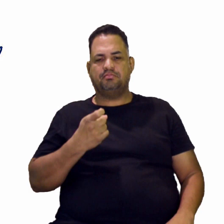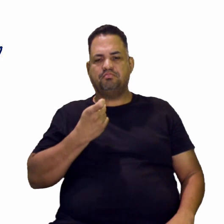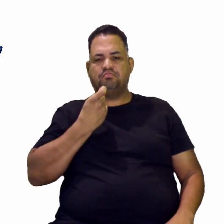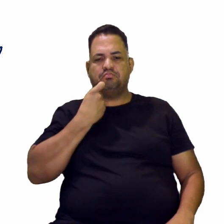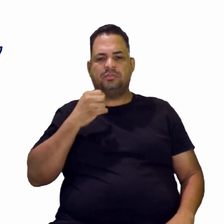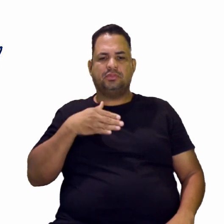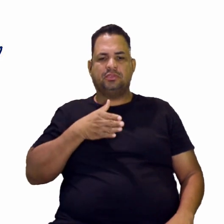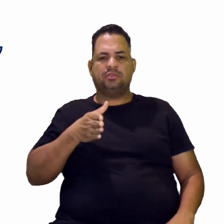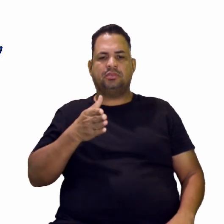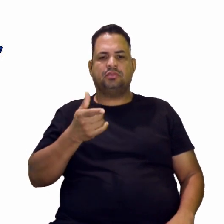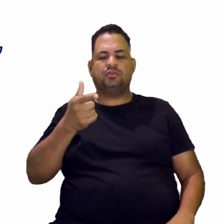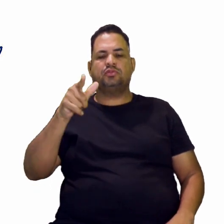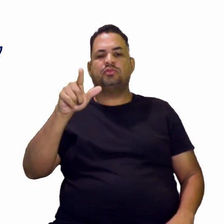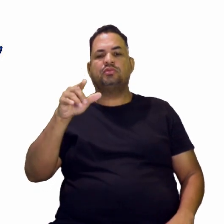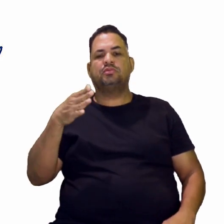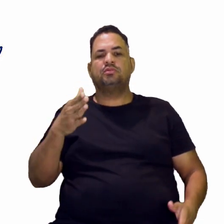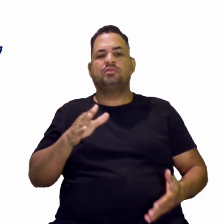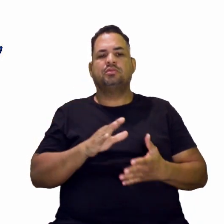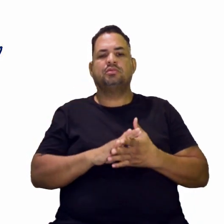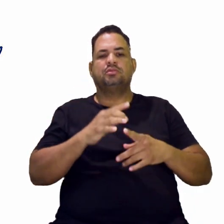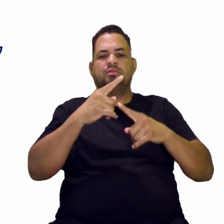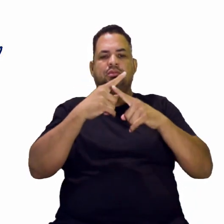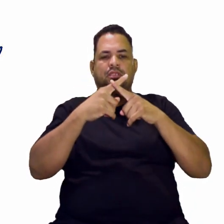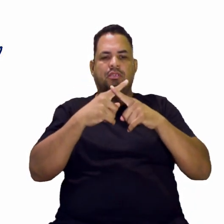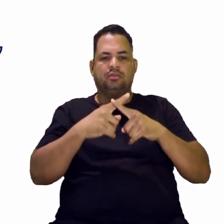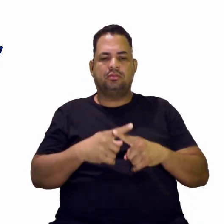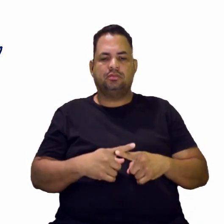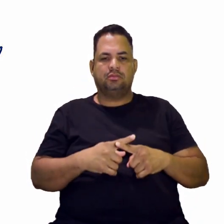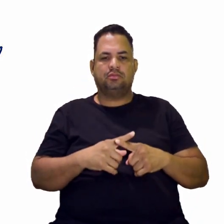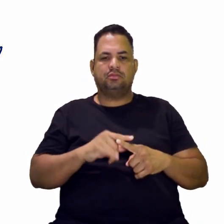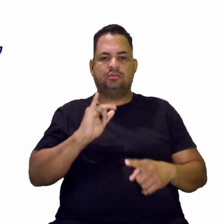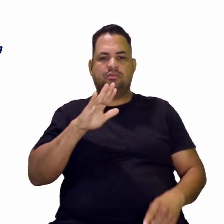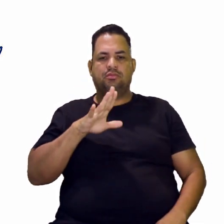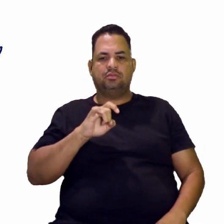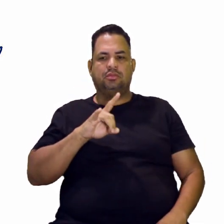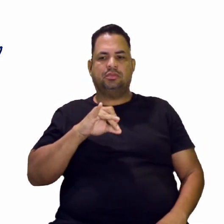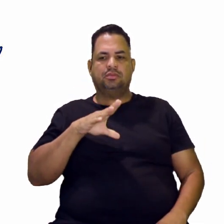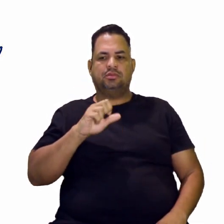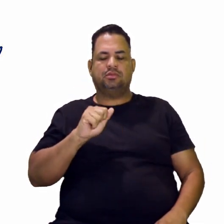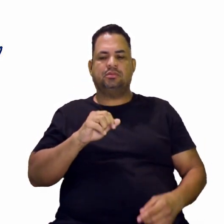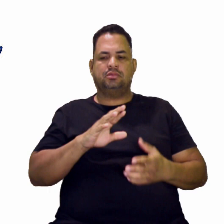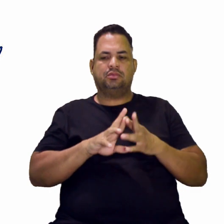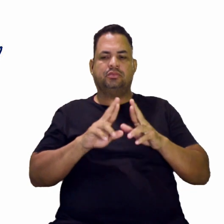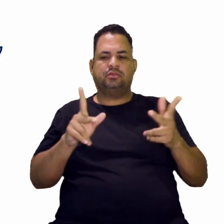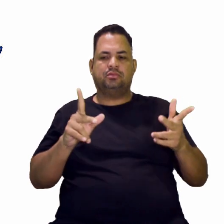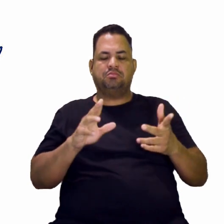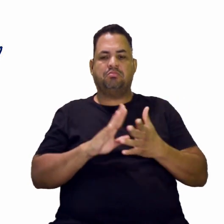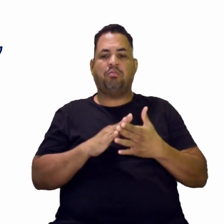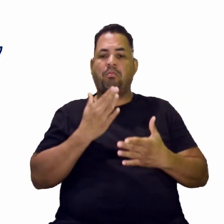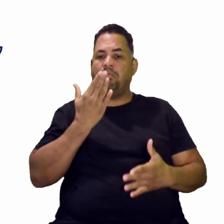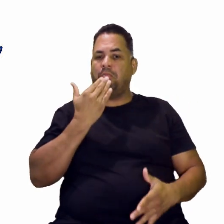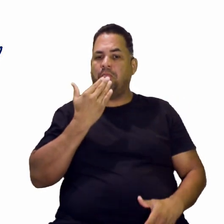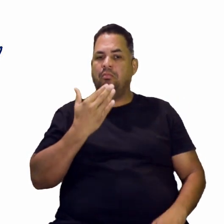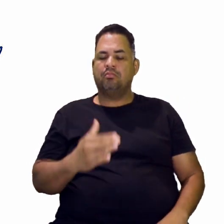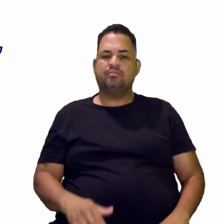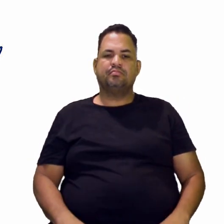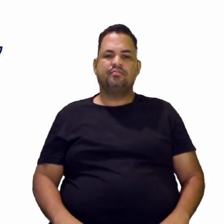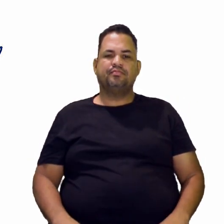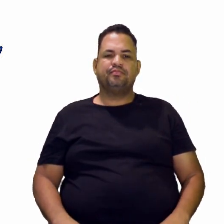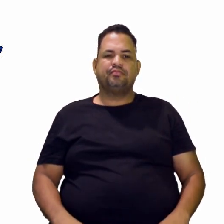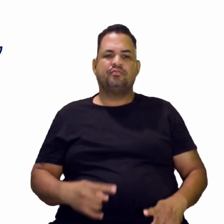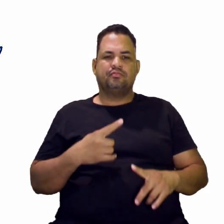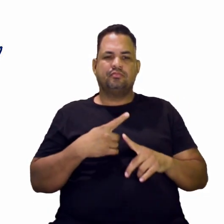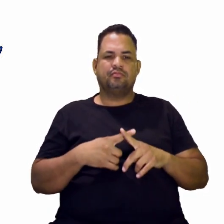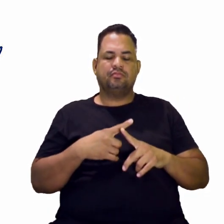outra espécie, então aumenta a competição de espécies diferentes por comida, porque eles